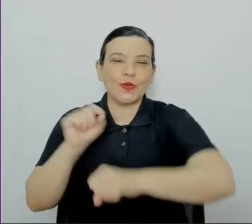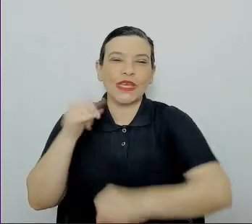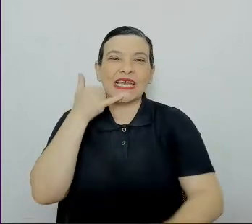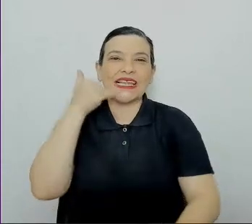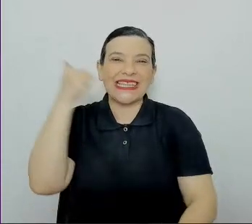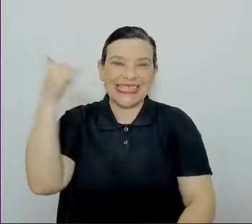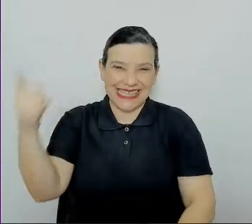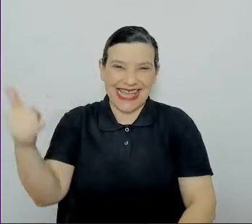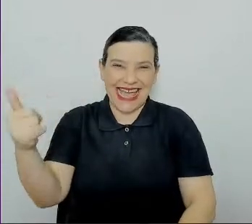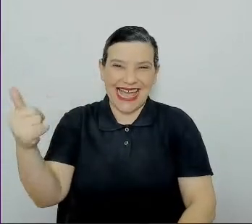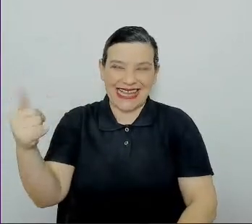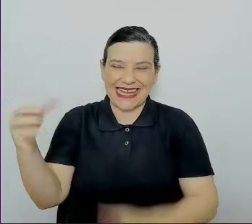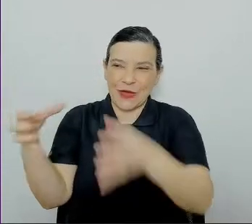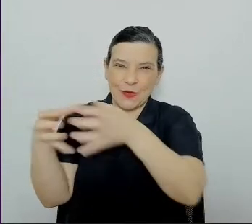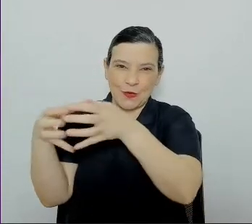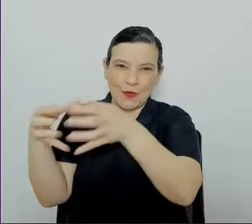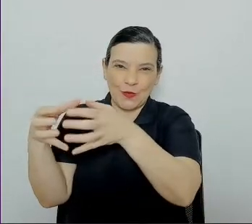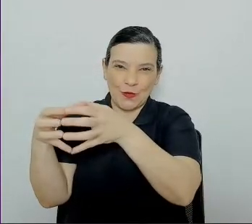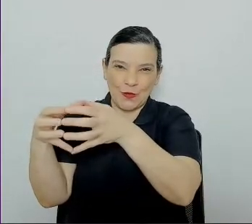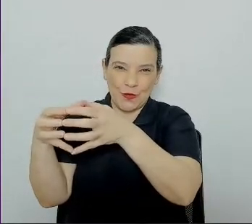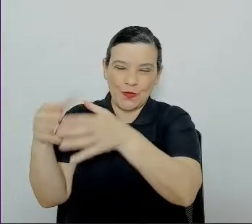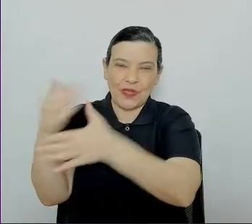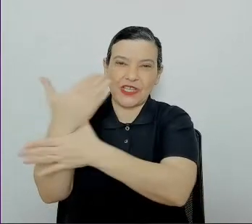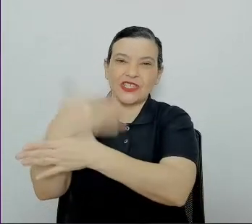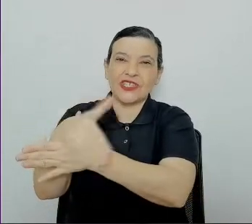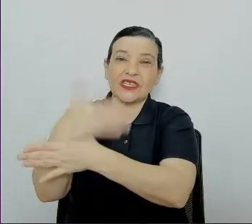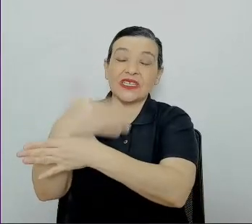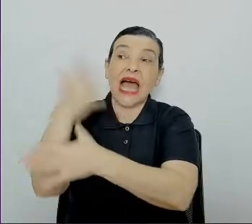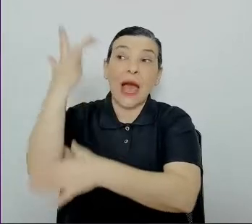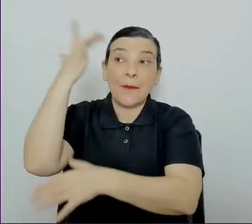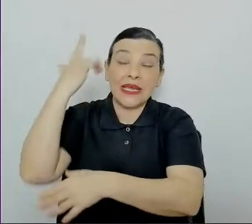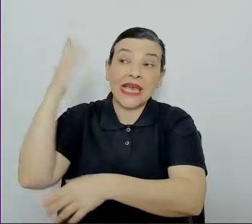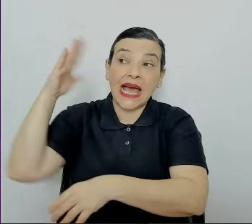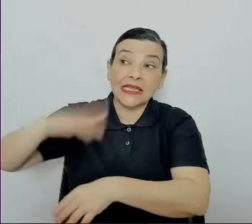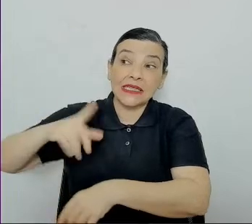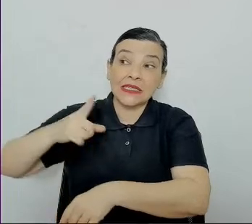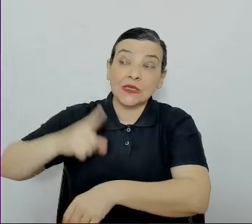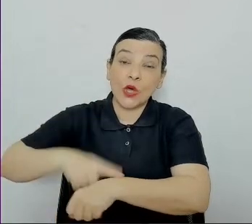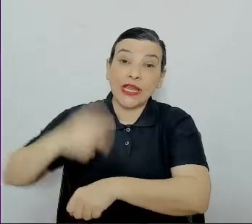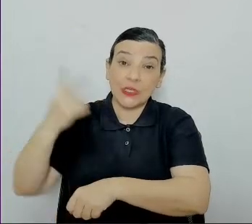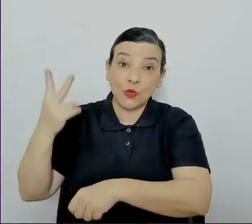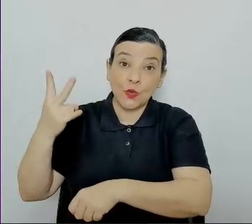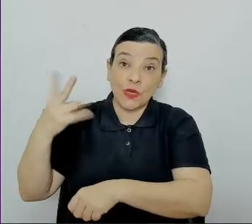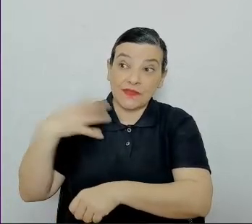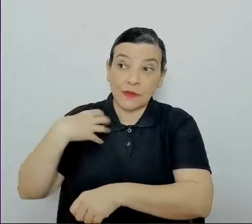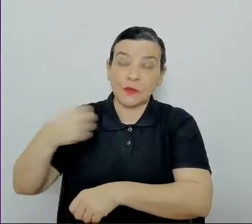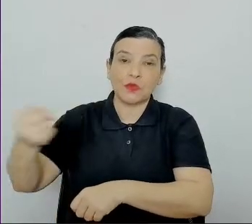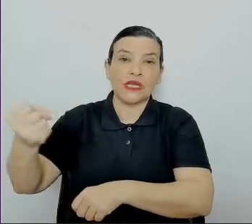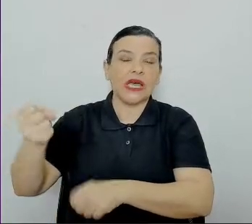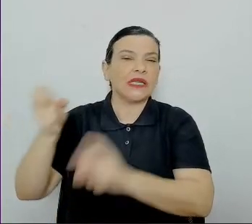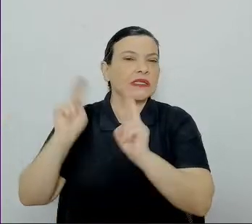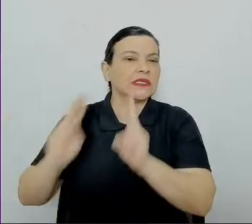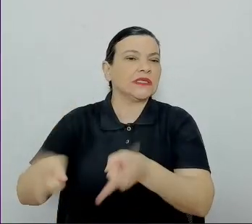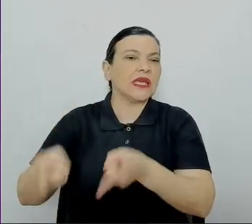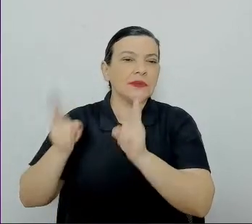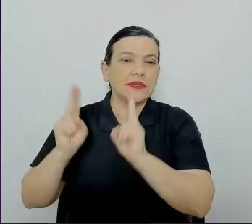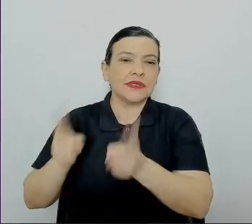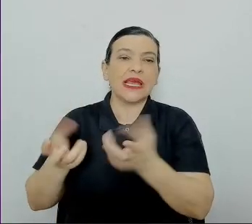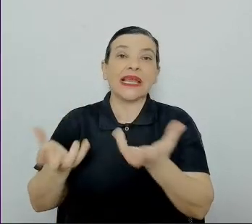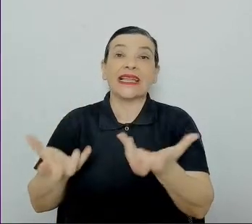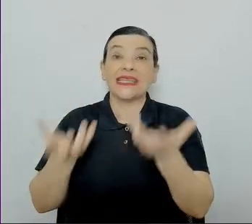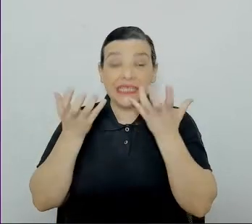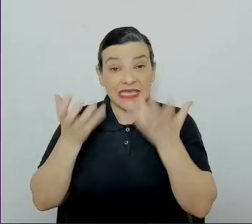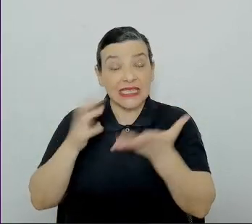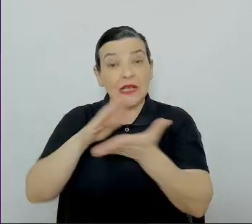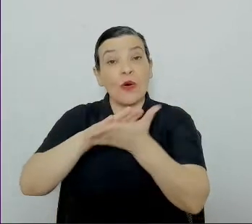de táxi e falar, agenda aí um táxi para mim amanhã às 2 da tarde. Então eles tinham esse hábito. E eles queriam que tivesse essa funcionalidade